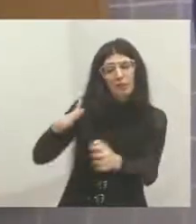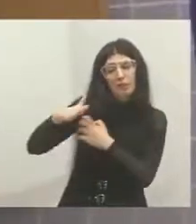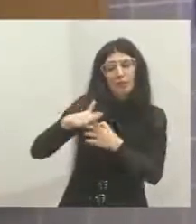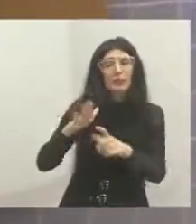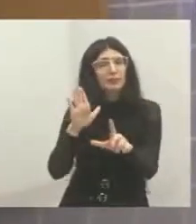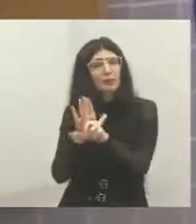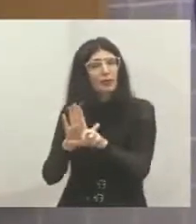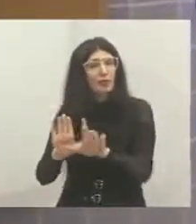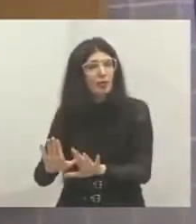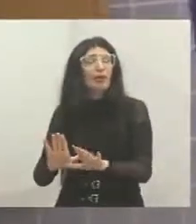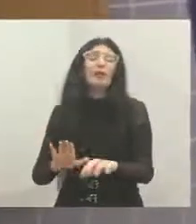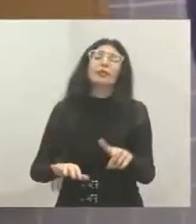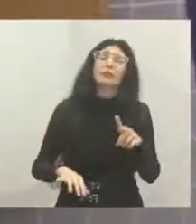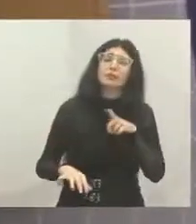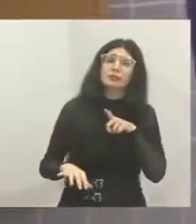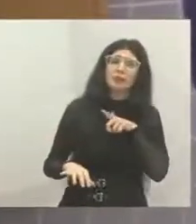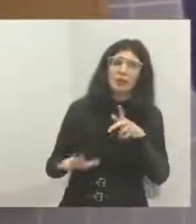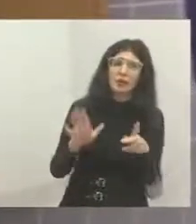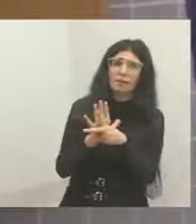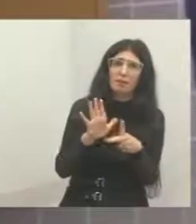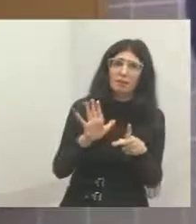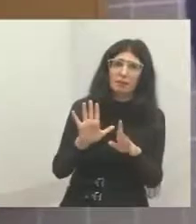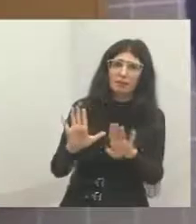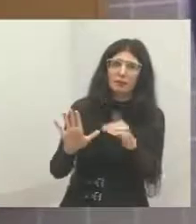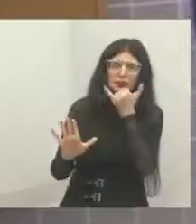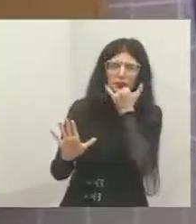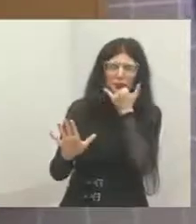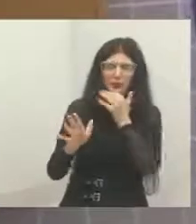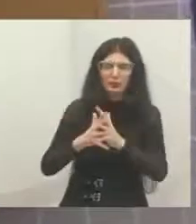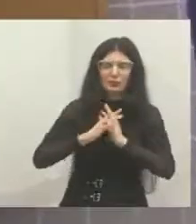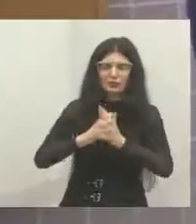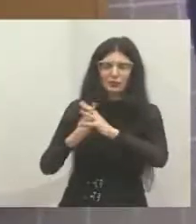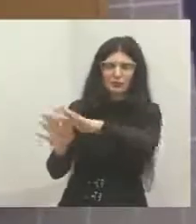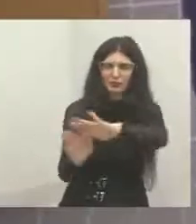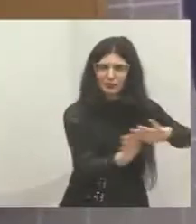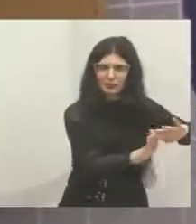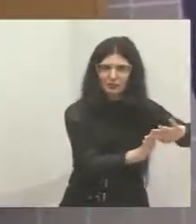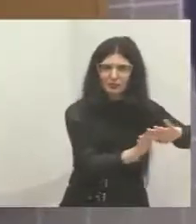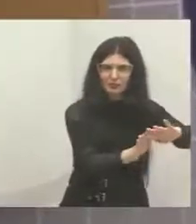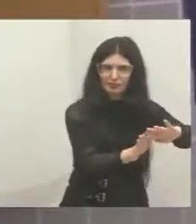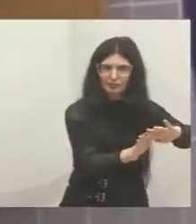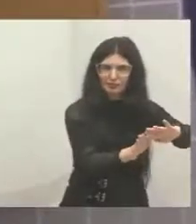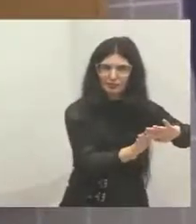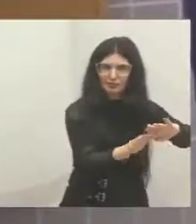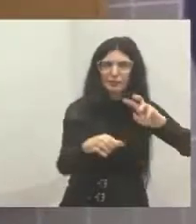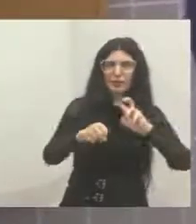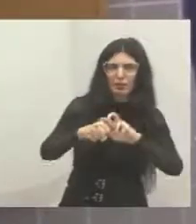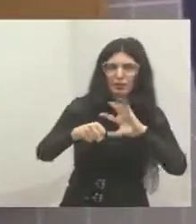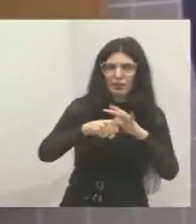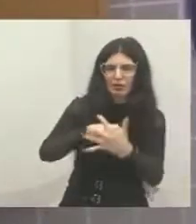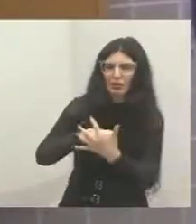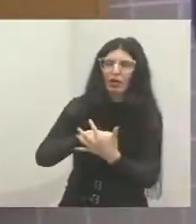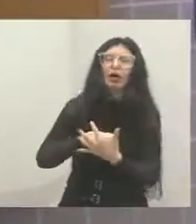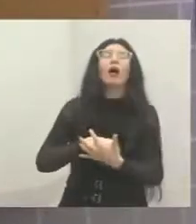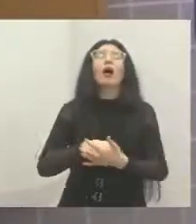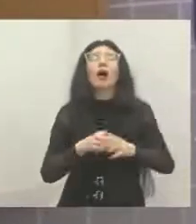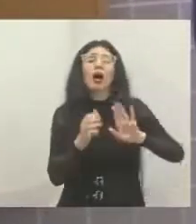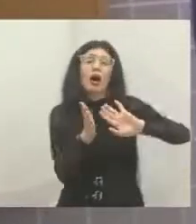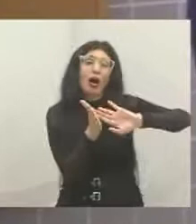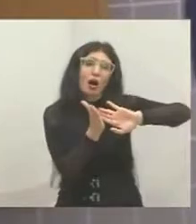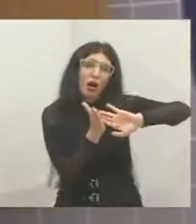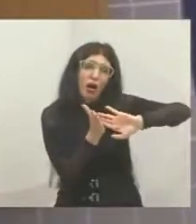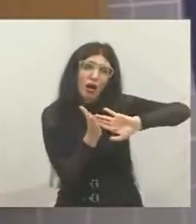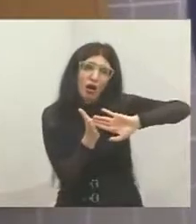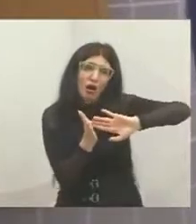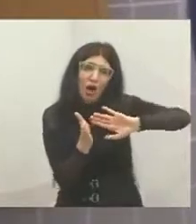o valor exato, remanescente na conta, que, devido à pandemia, as ações culturais estão suspensas nesse momento. Então, a pergunta do internauta,